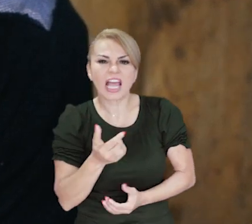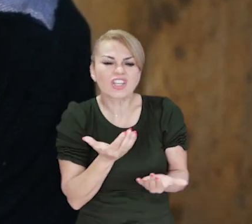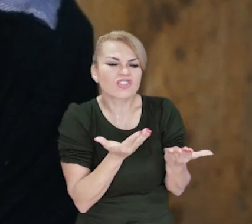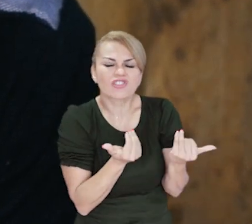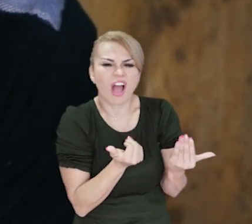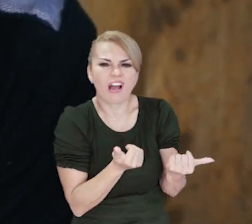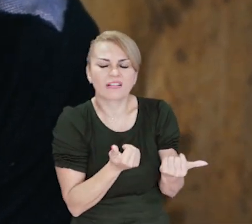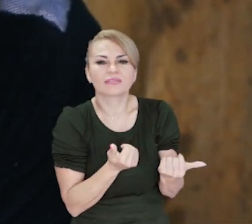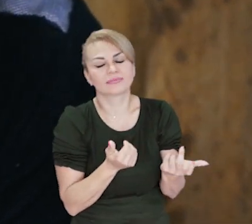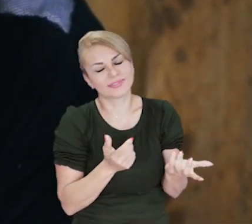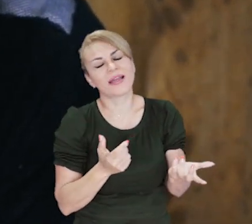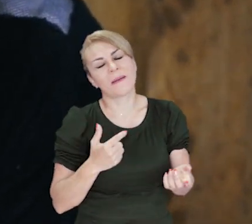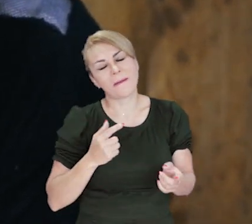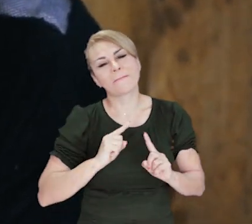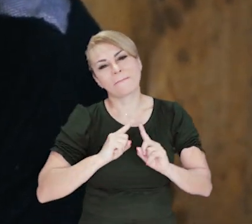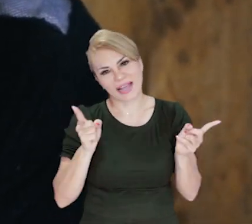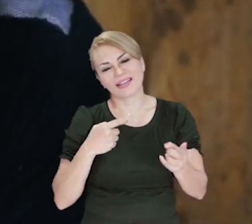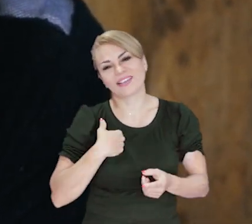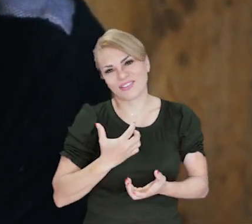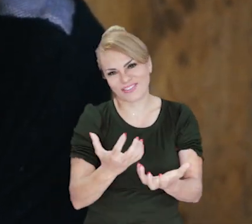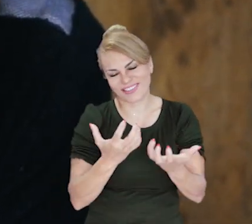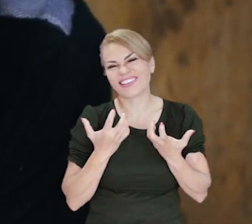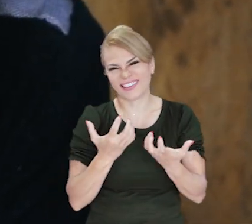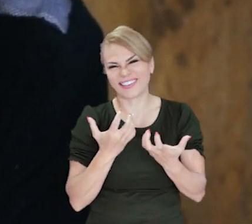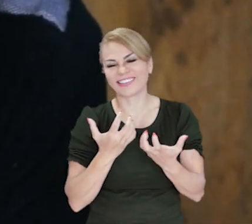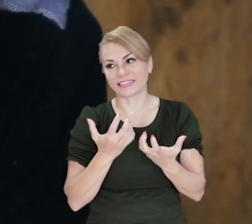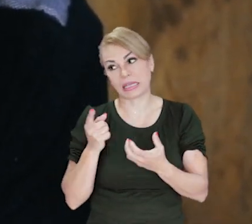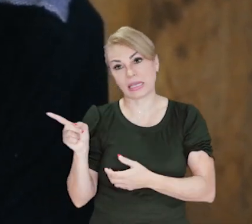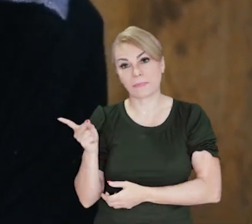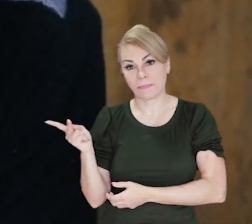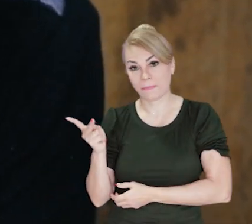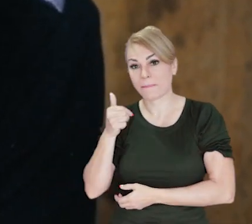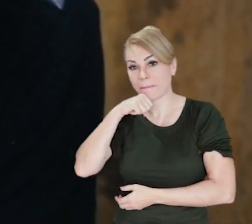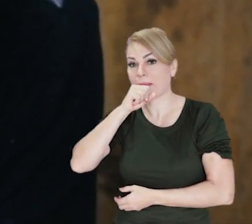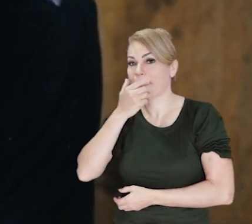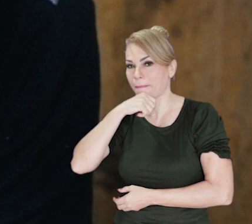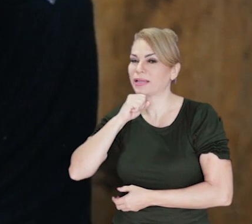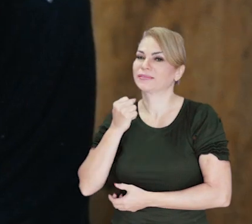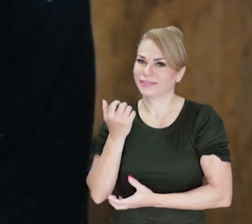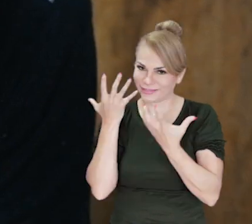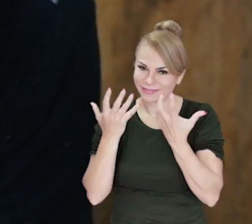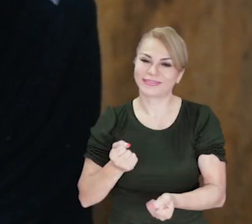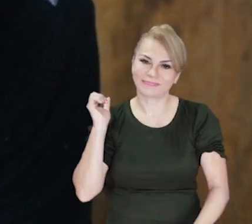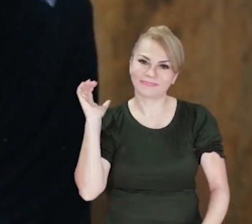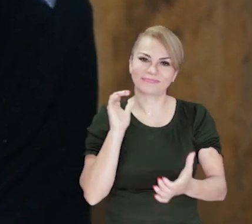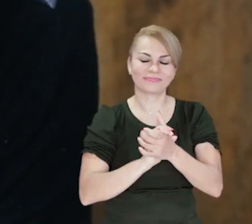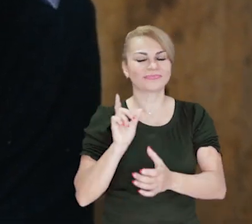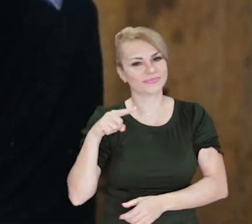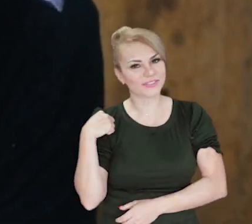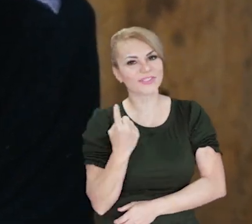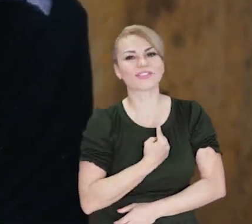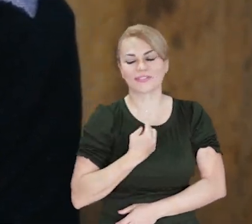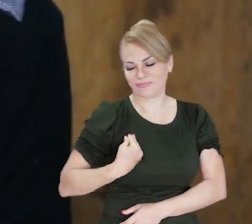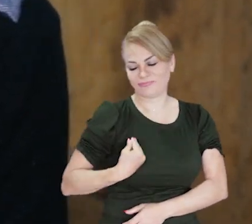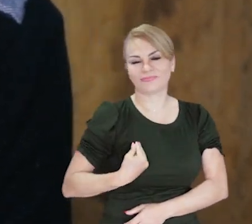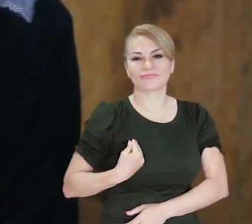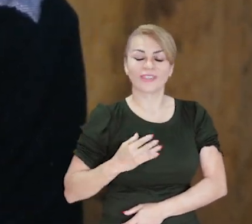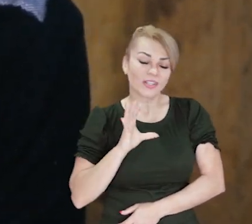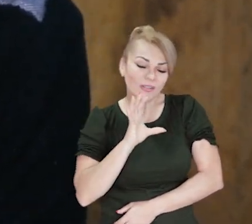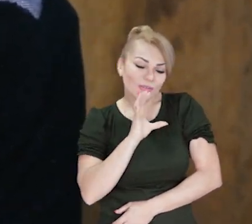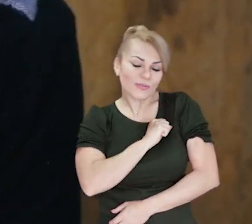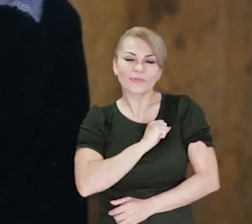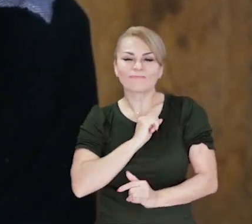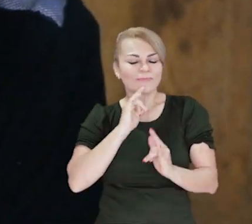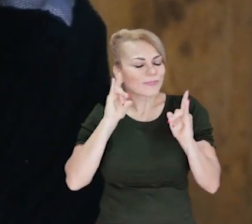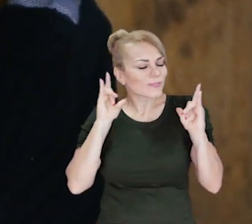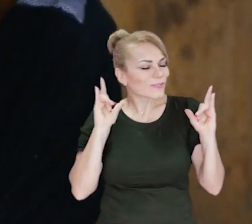porque eu estava muito nova. Mas eu queria e eles aceitaram. Aí nós casamos e